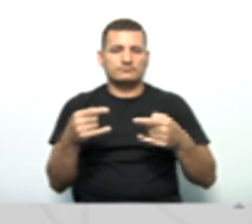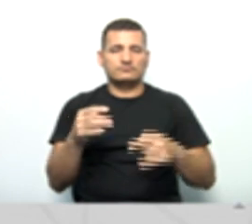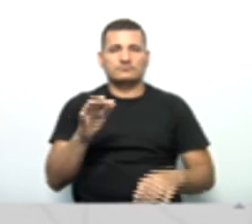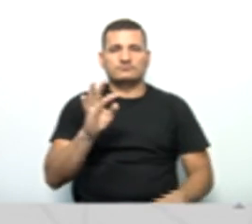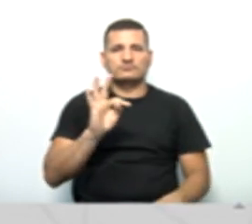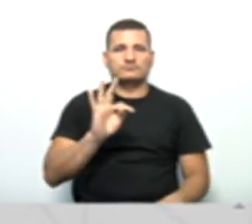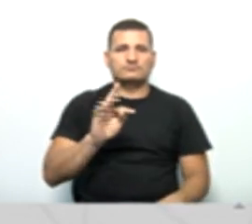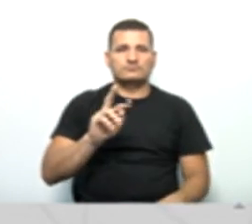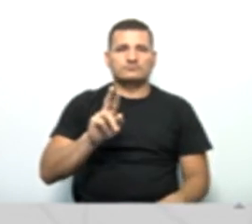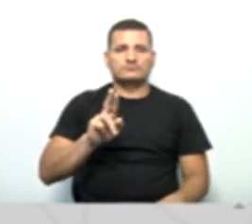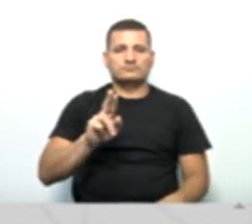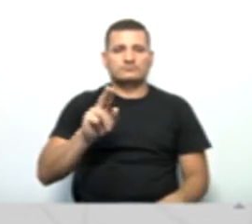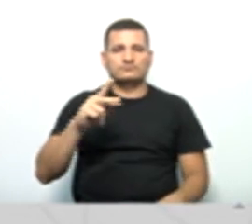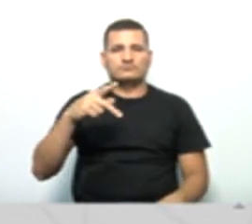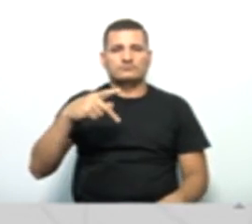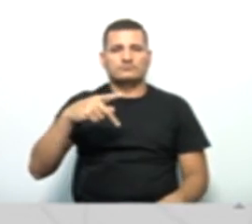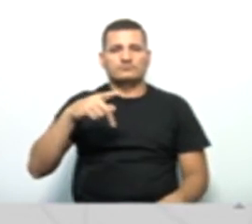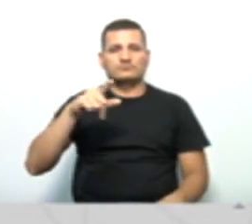de tuplas.